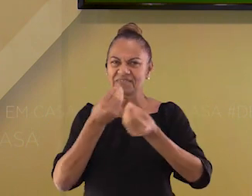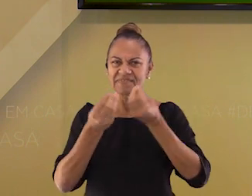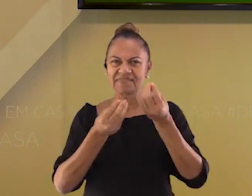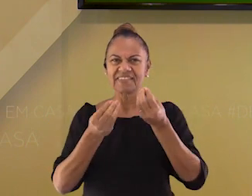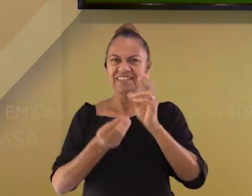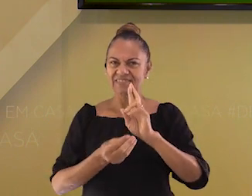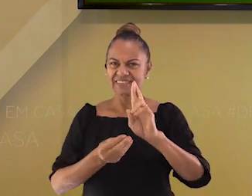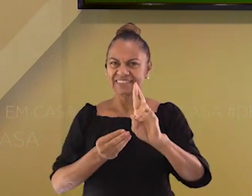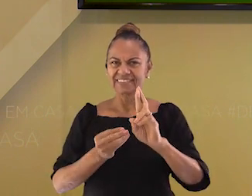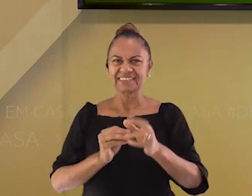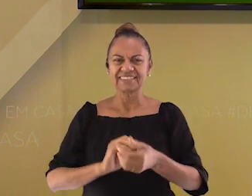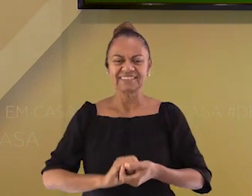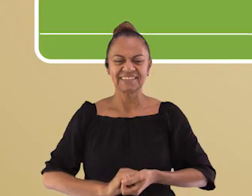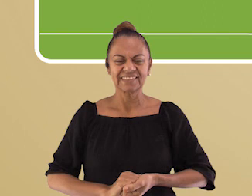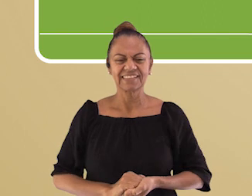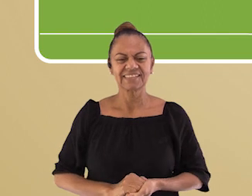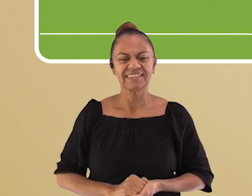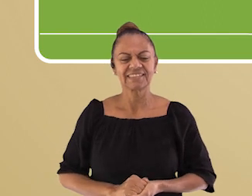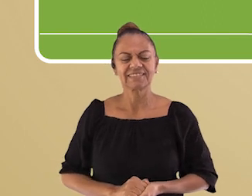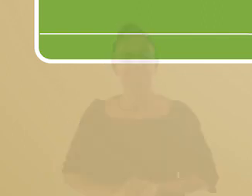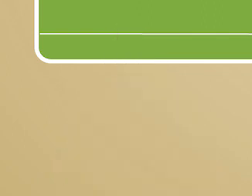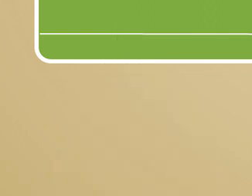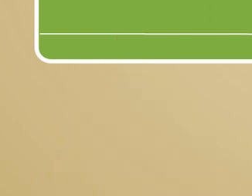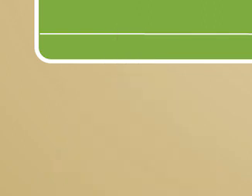dar um tempinho para pensar.